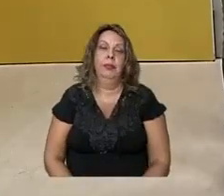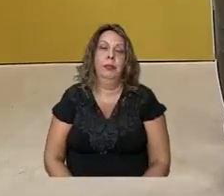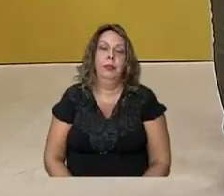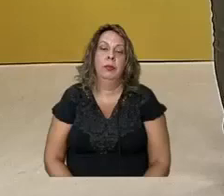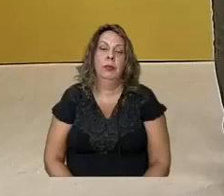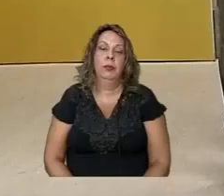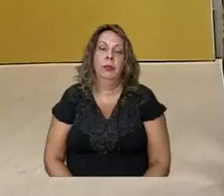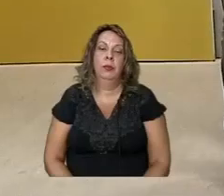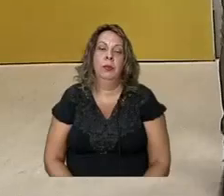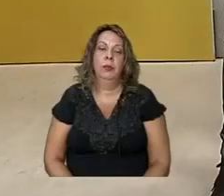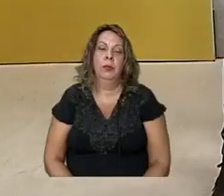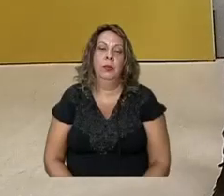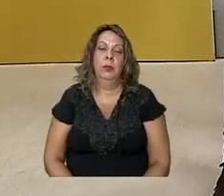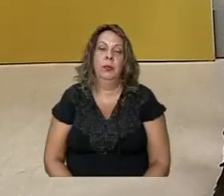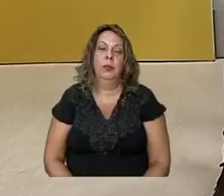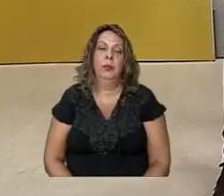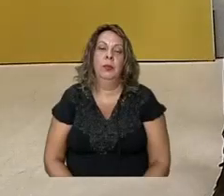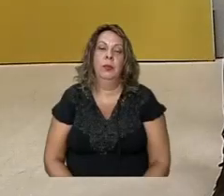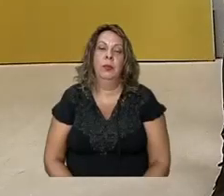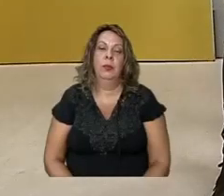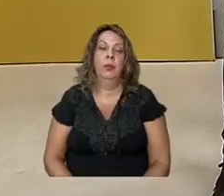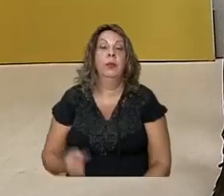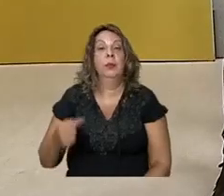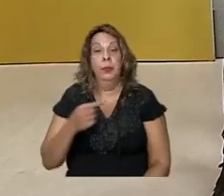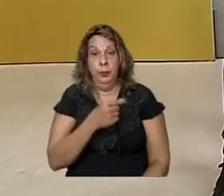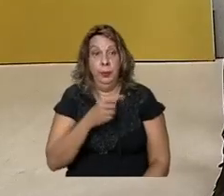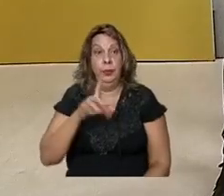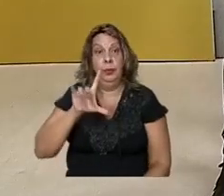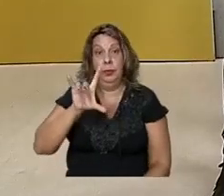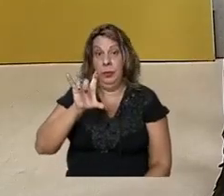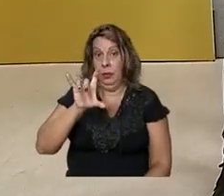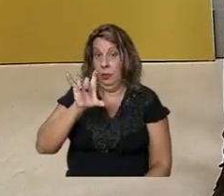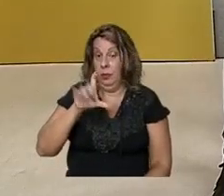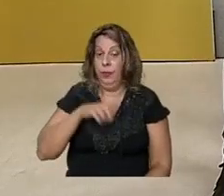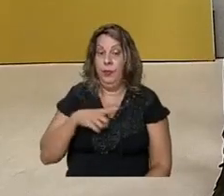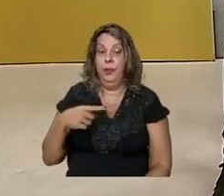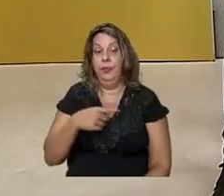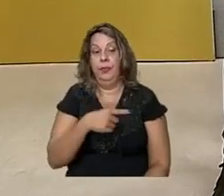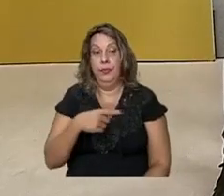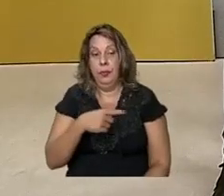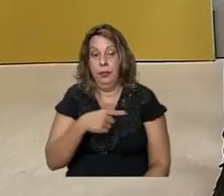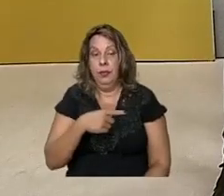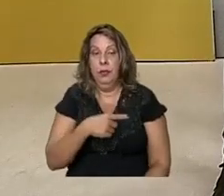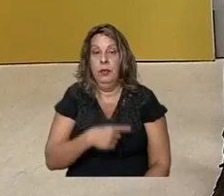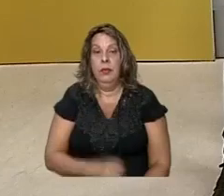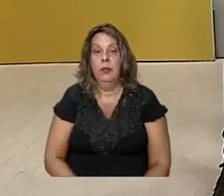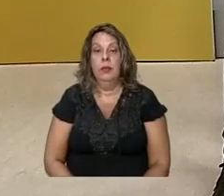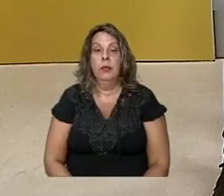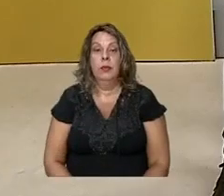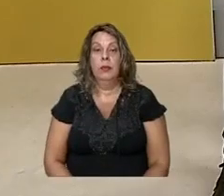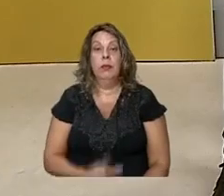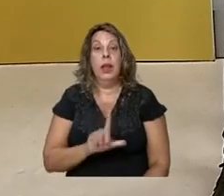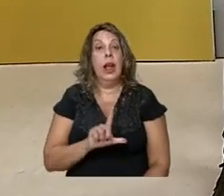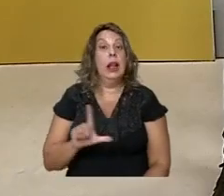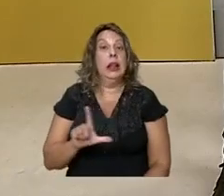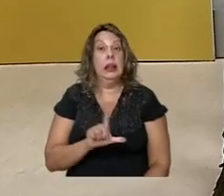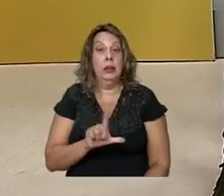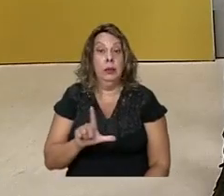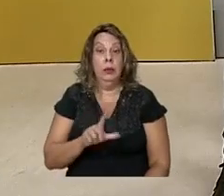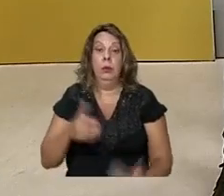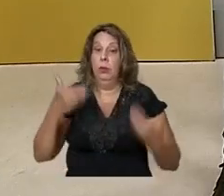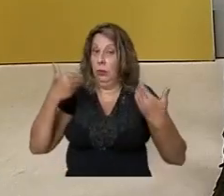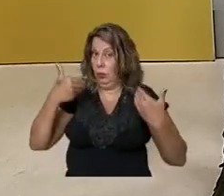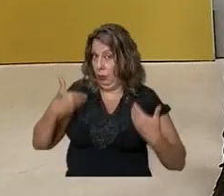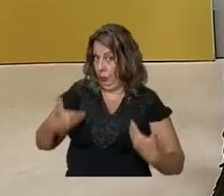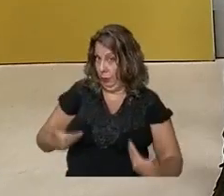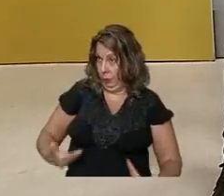amores. Olha aí, nós estamos por lá pelo Instagram, arroba Jaqueline Cruz, Jaqueline com dois L's. Meu look